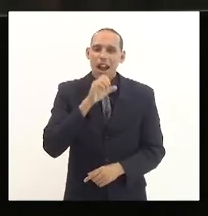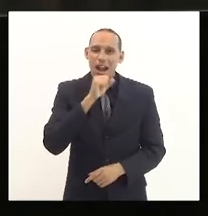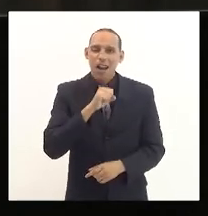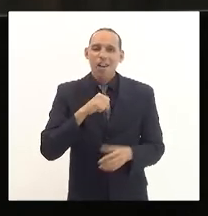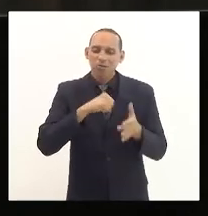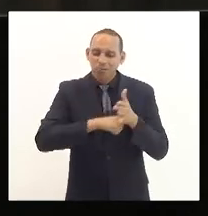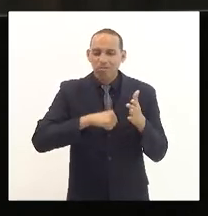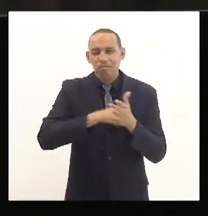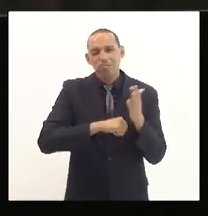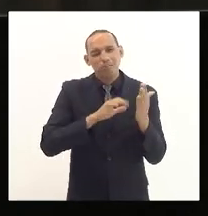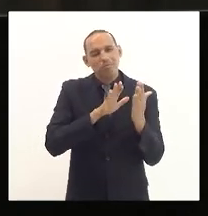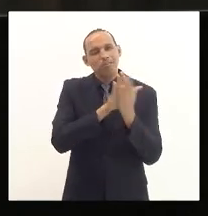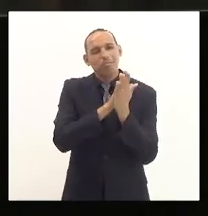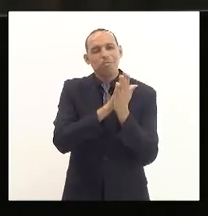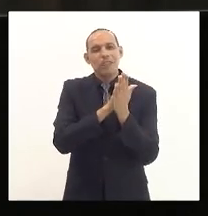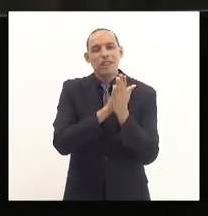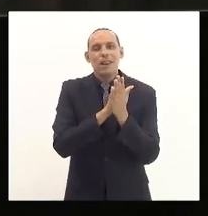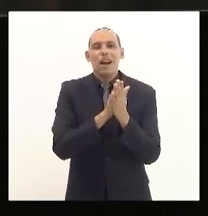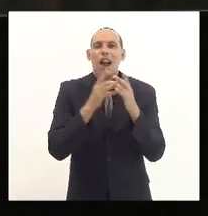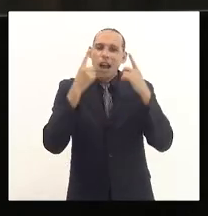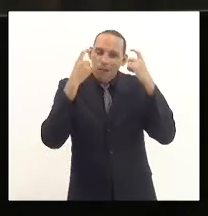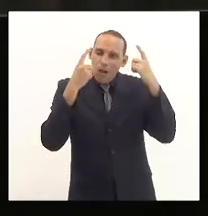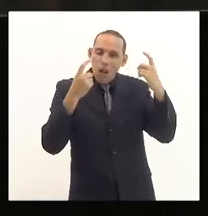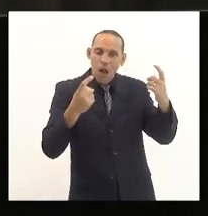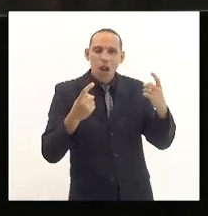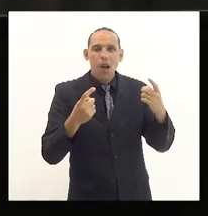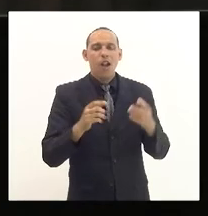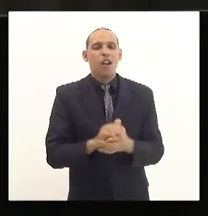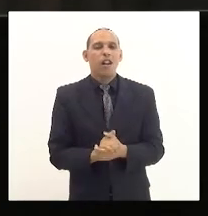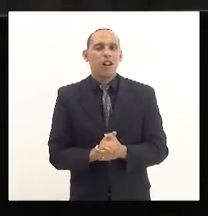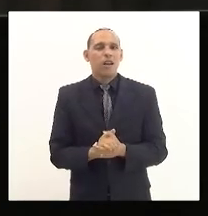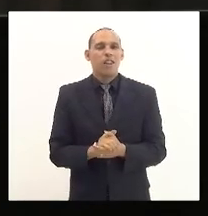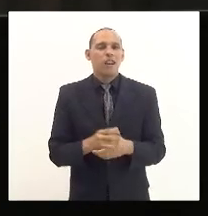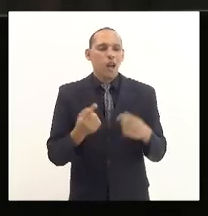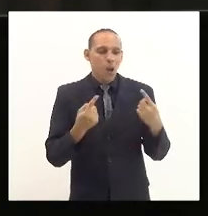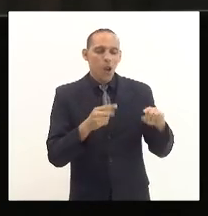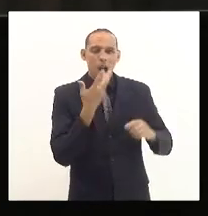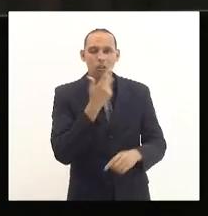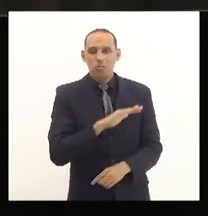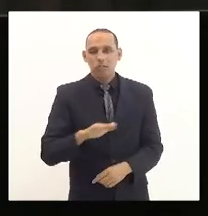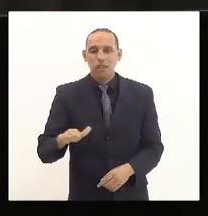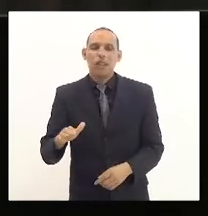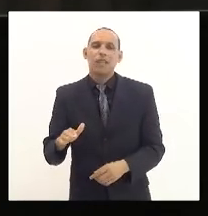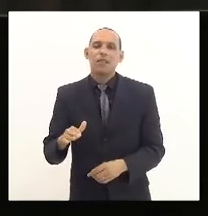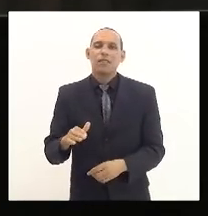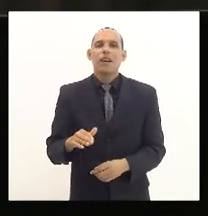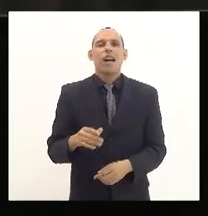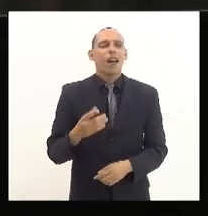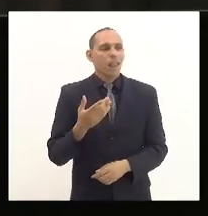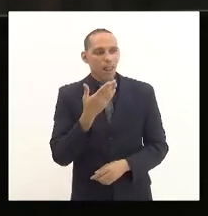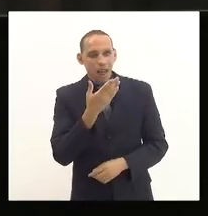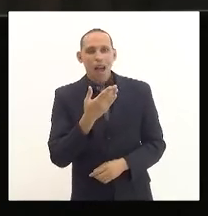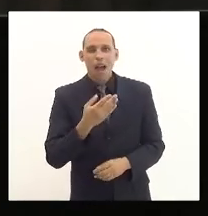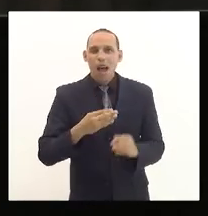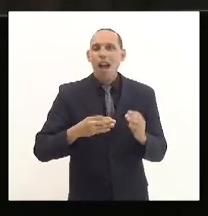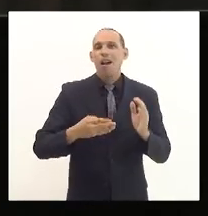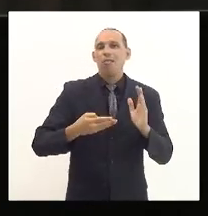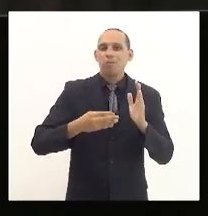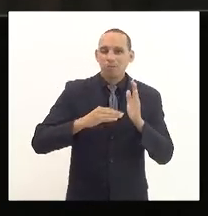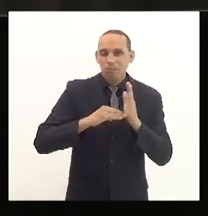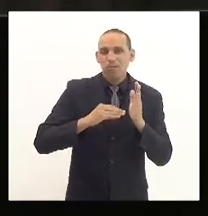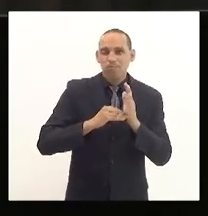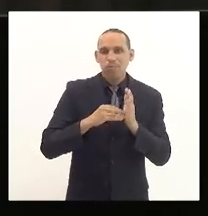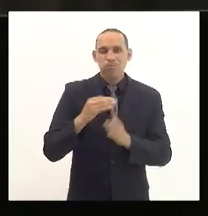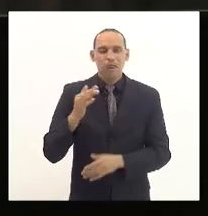enfrentamento e o combate da violência e exploração sexual de crianças a nossa Câmara Federal fazendo bonito Assembleia